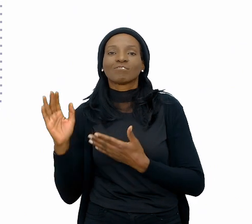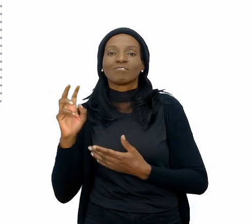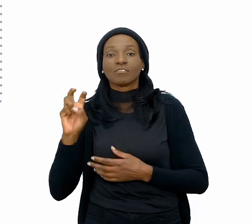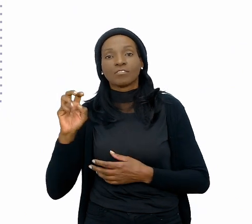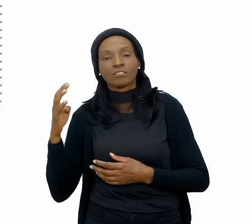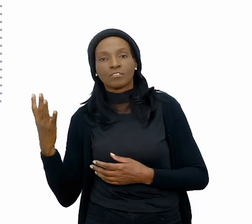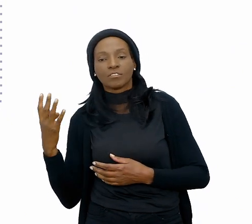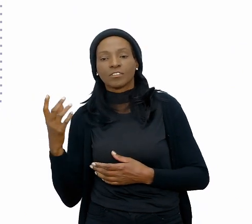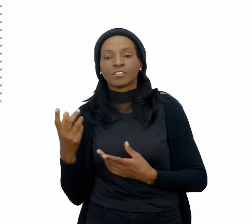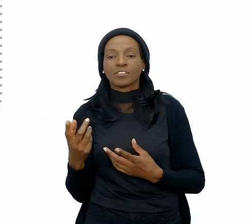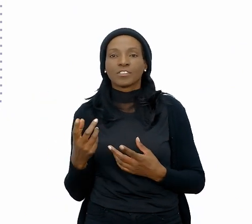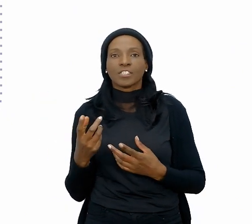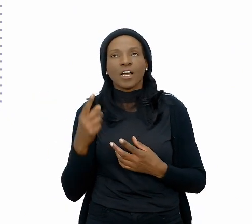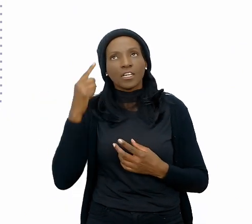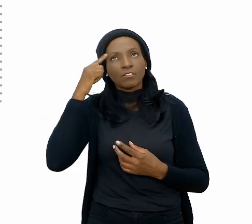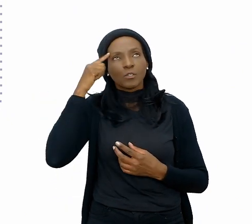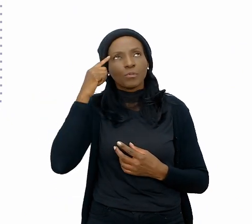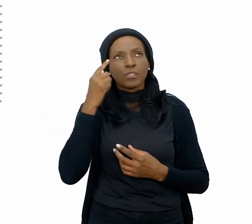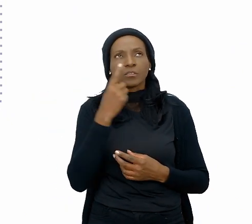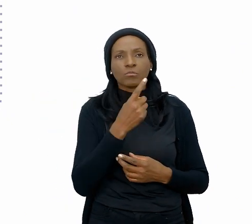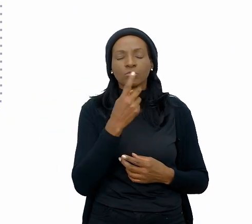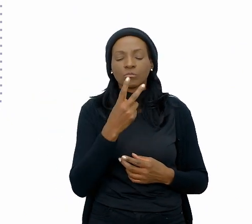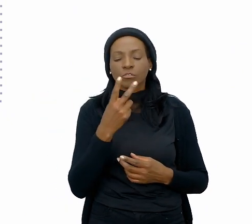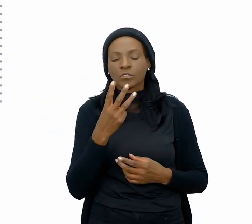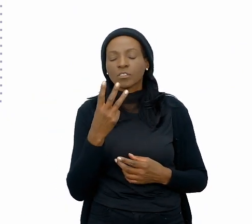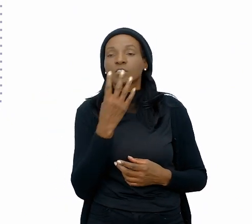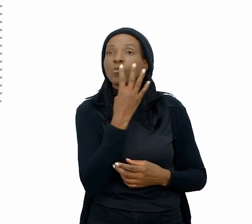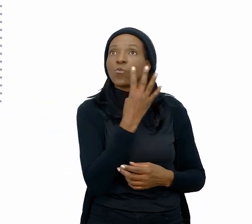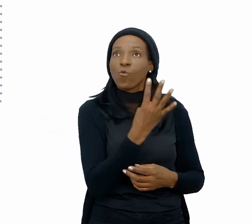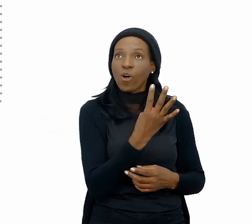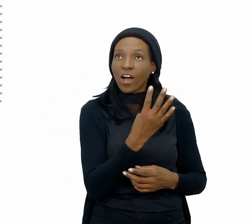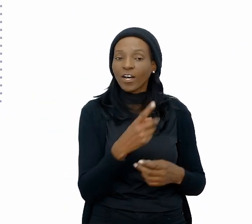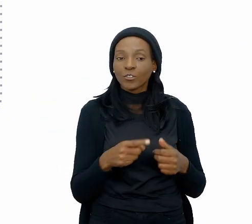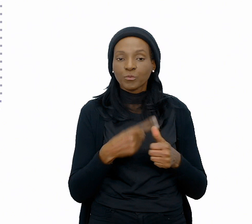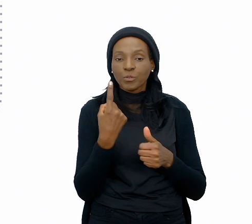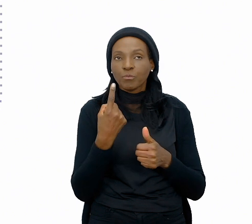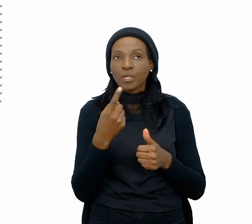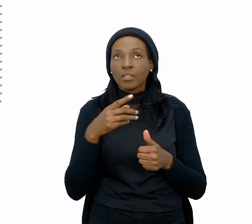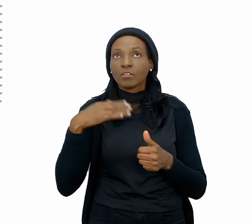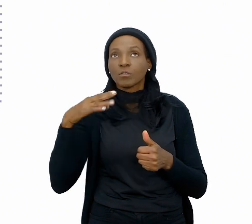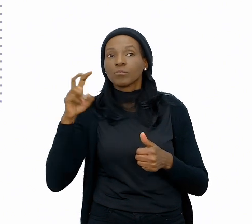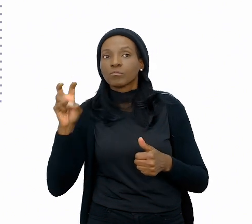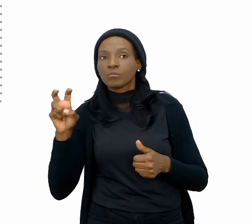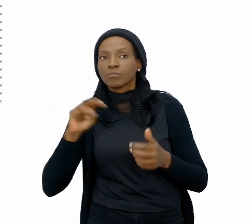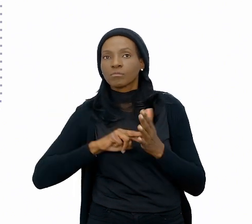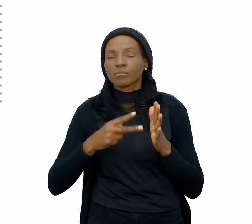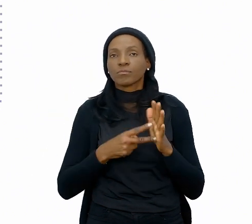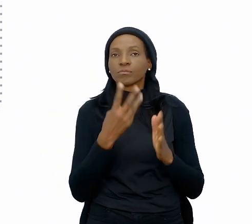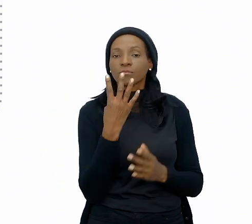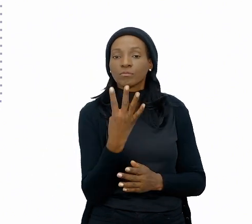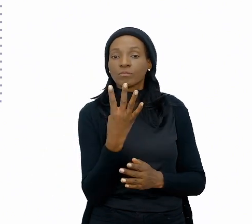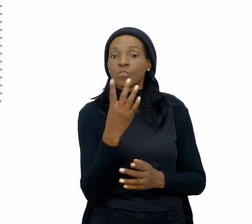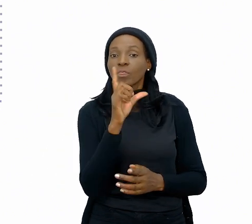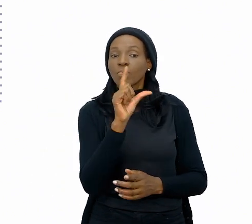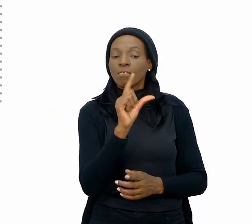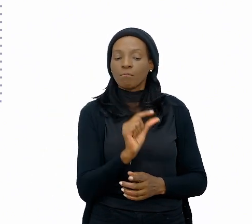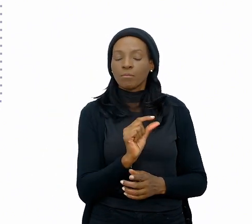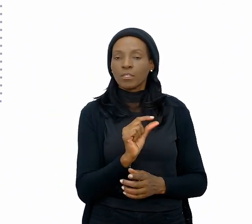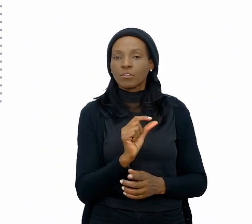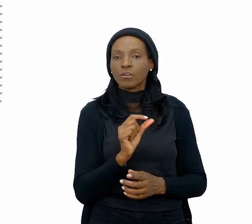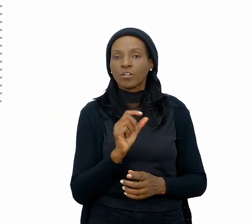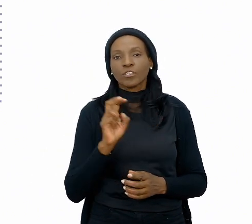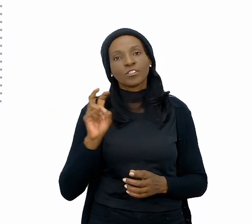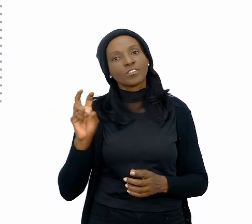o 4 vem antes do 5. Isso significa que o 4 é menor que o